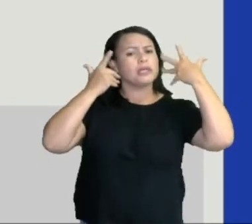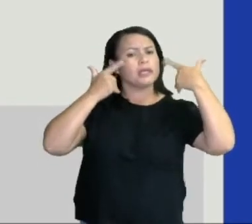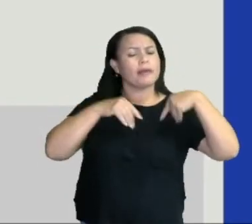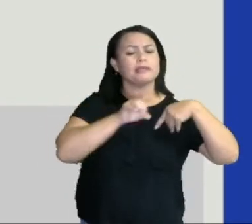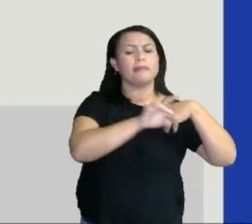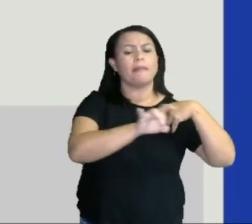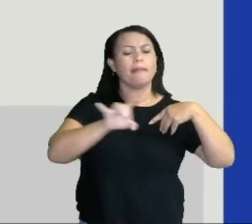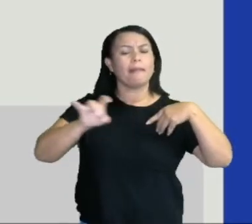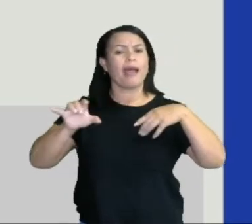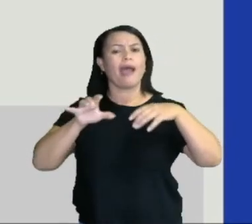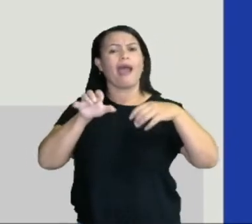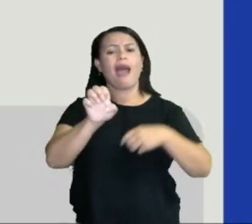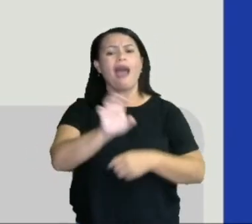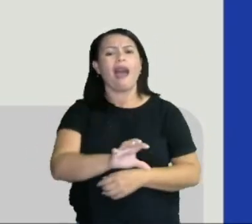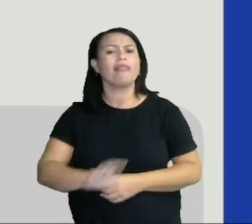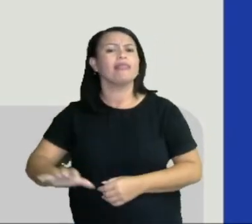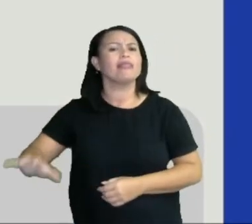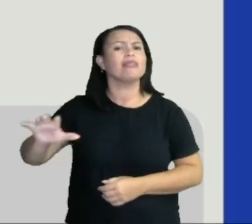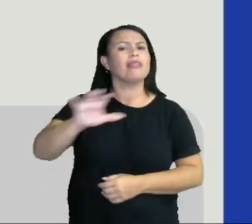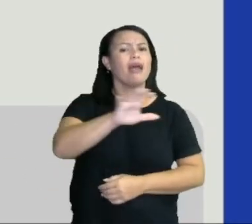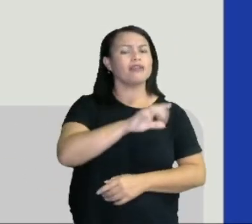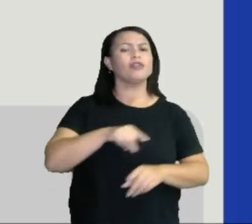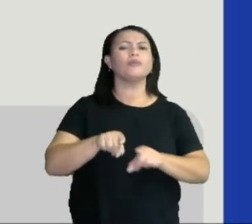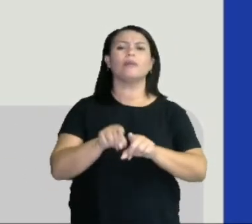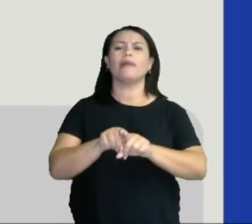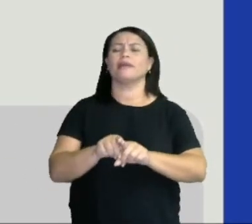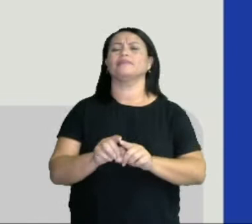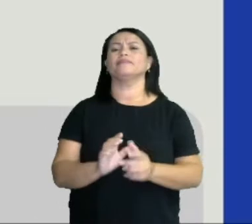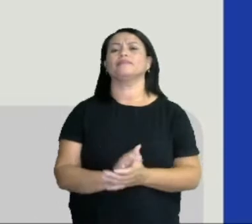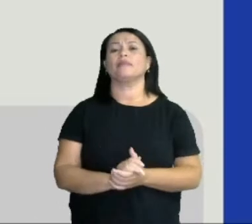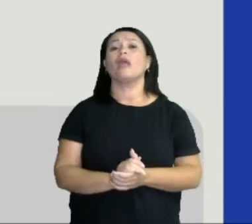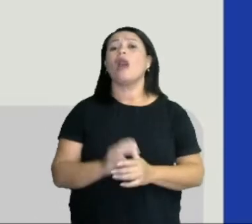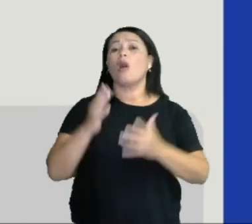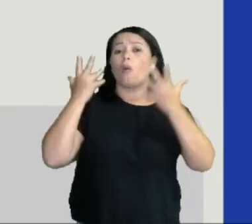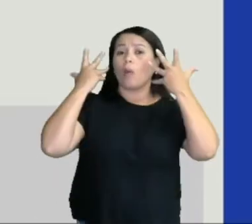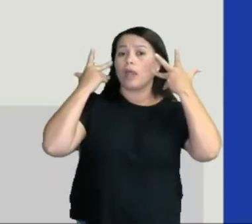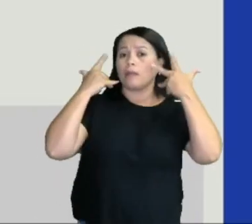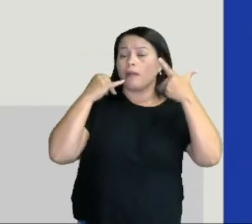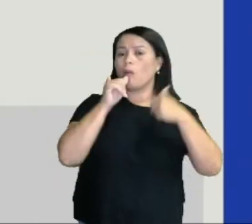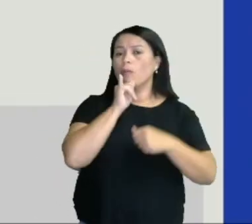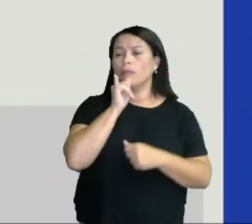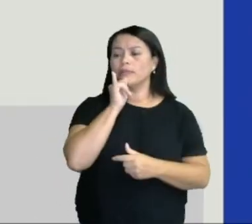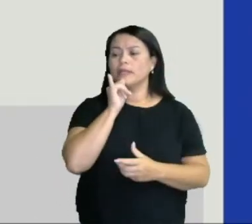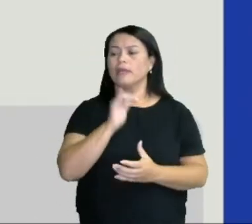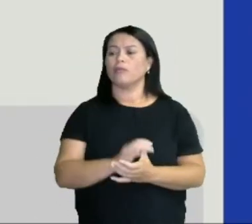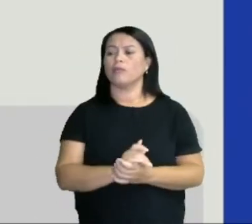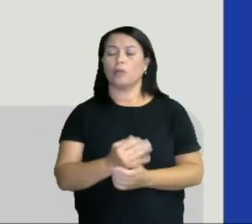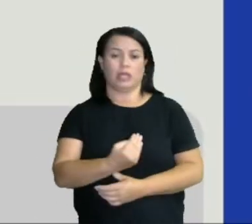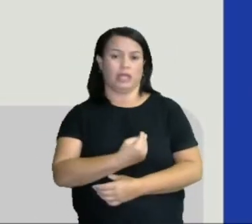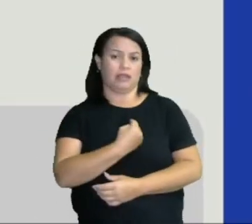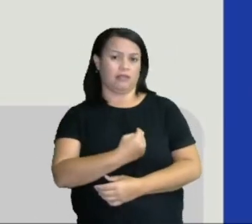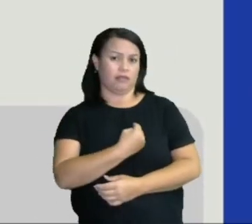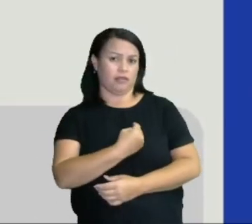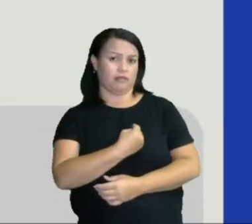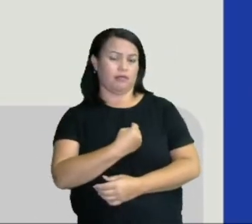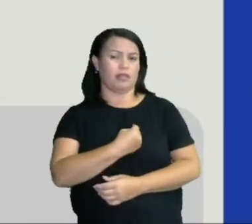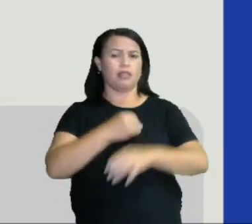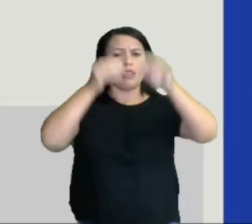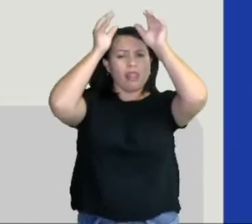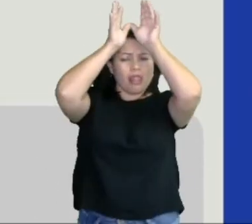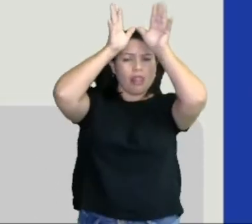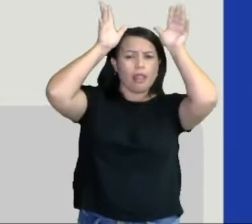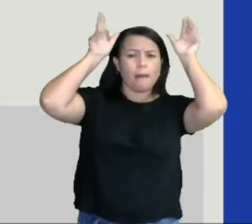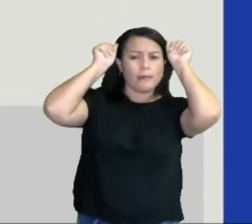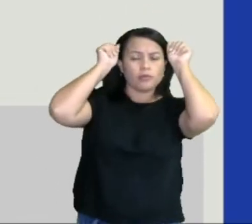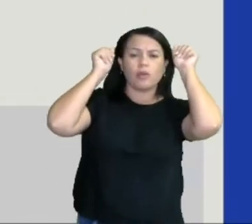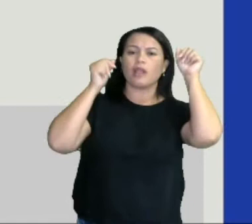cada região, de cada clima desse específico. Um animal, por exemplo, que vive no bioma Amazônia, não